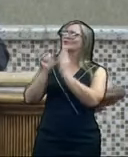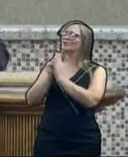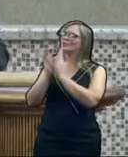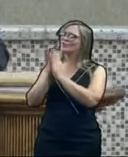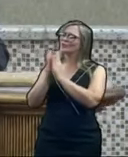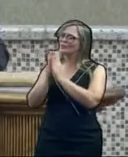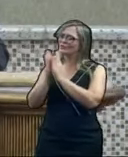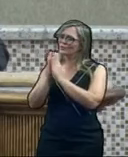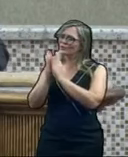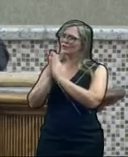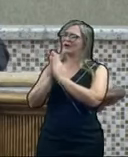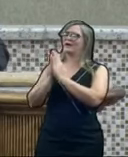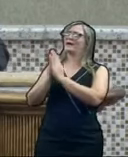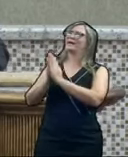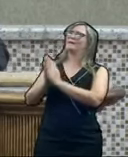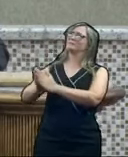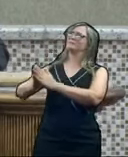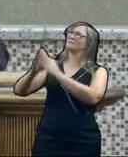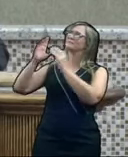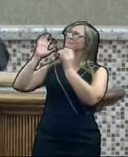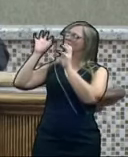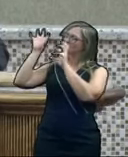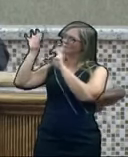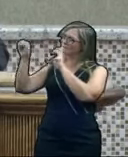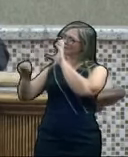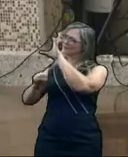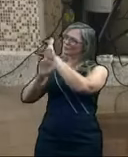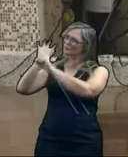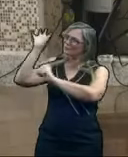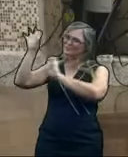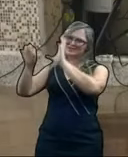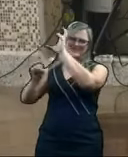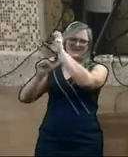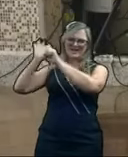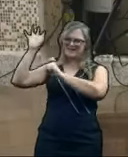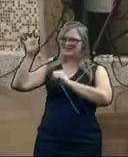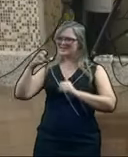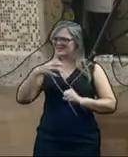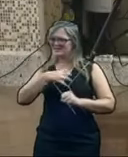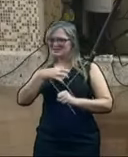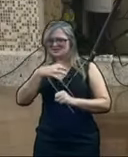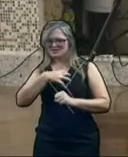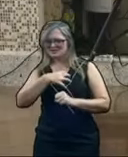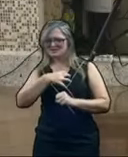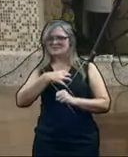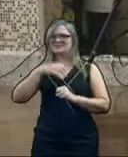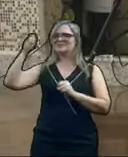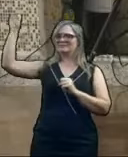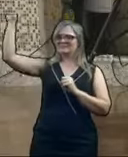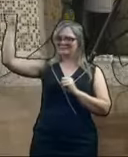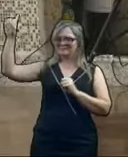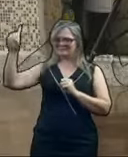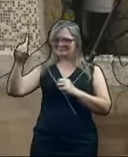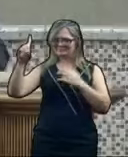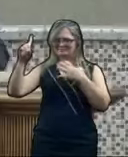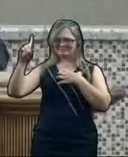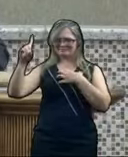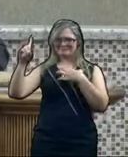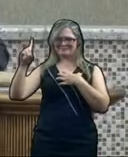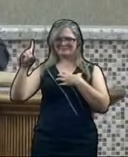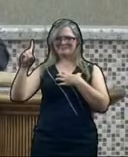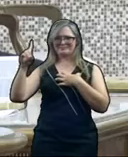intensamente Como diz aí os pregadores horoy até que se tem orado